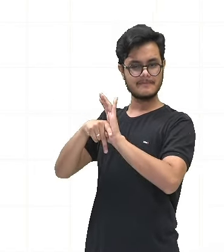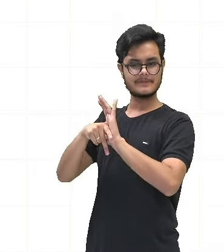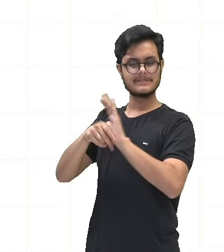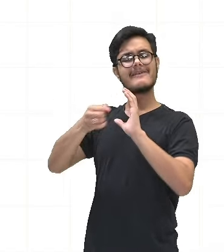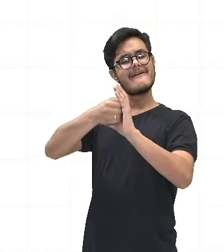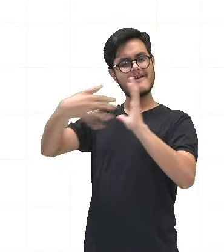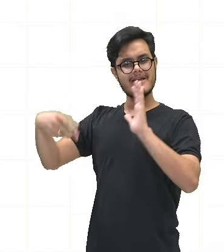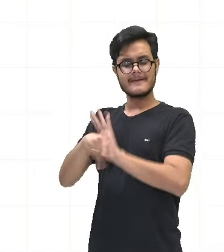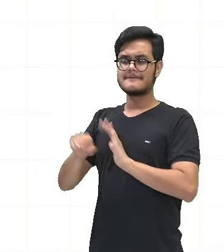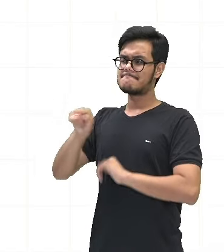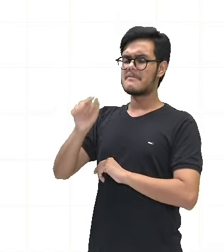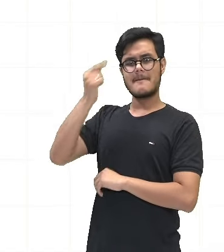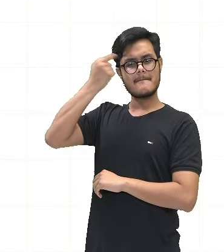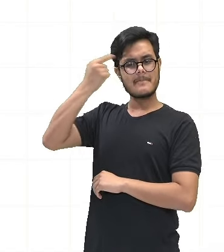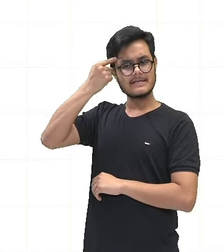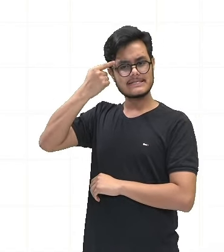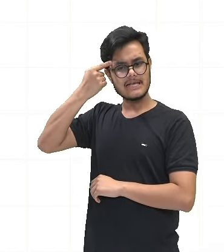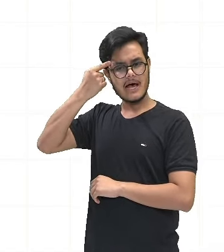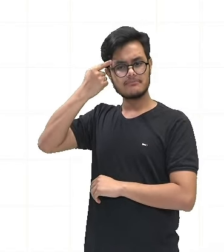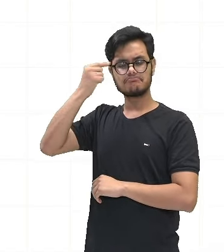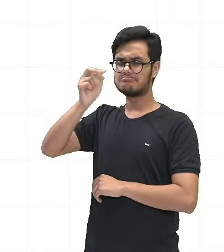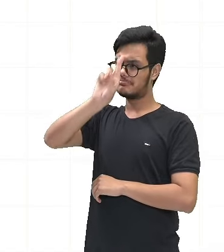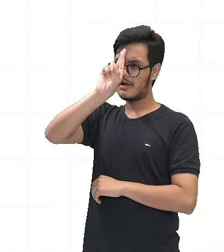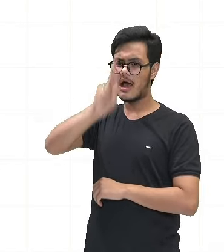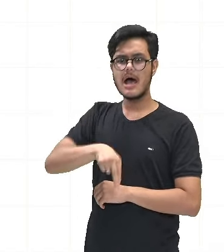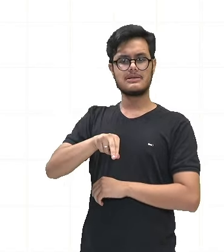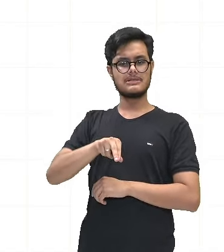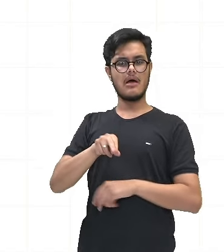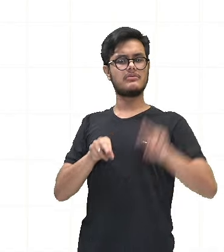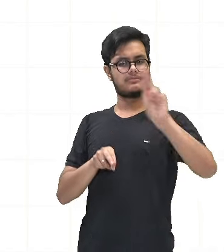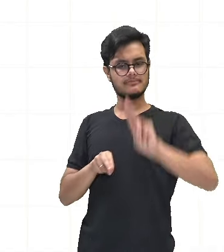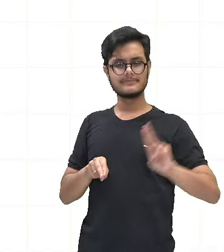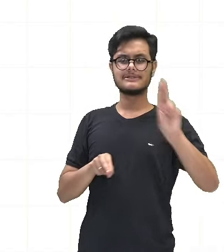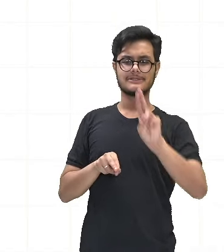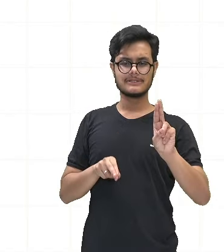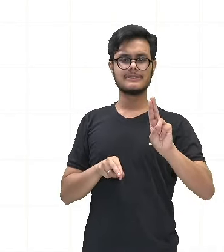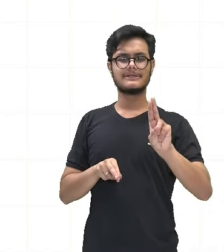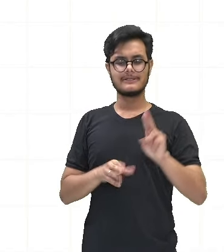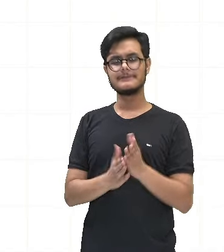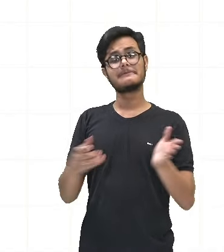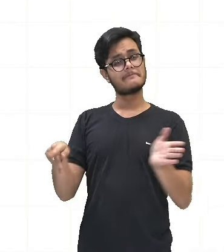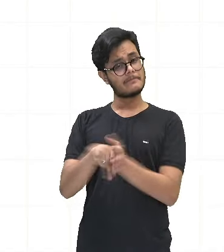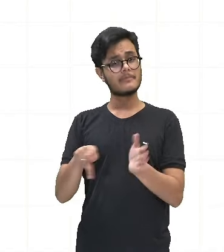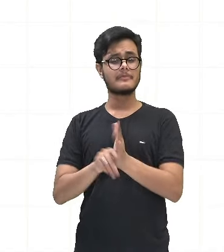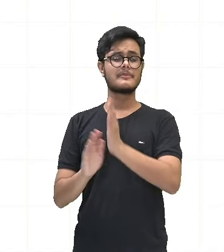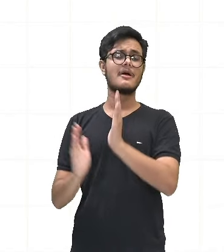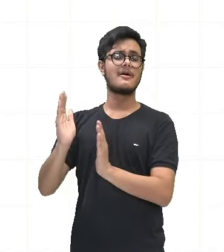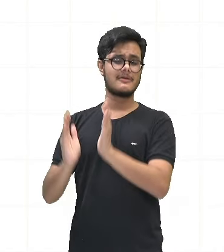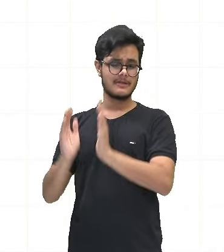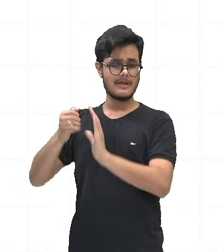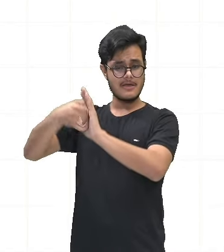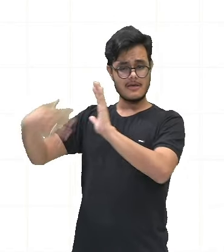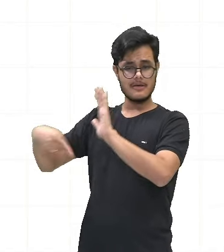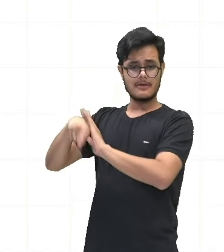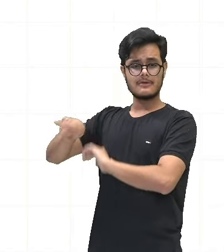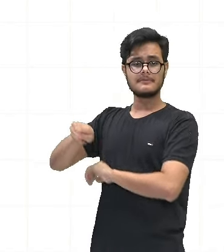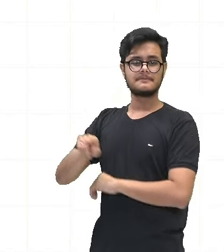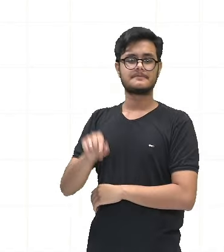aí da racionalidade, que é uma outra característica do antropocentrismo, que fala o seguinte,